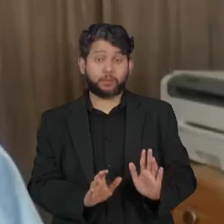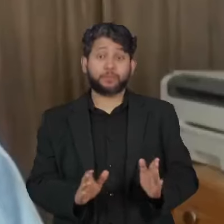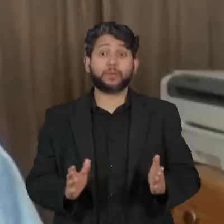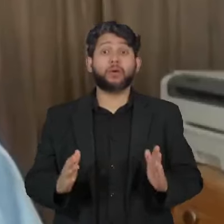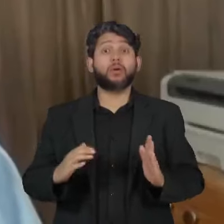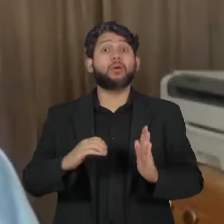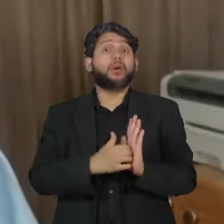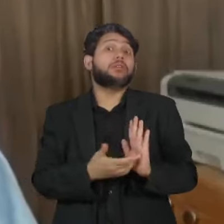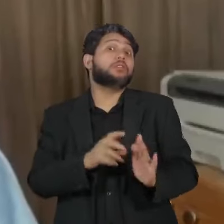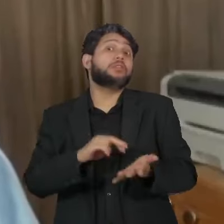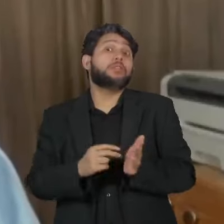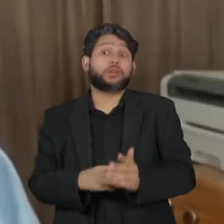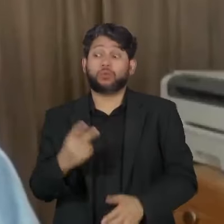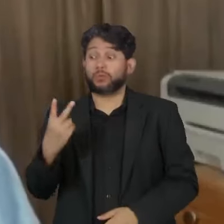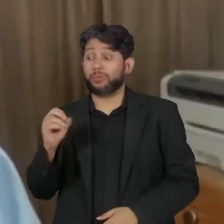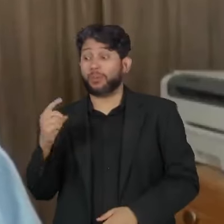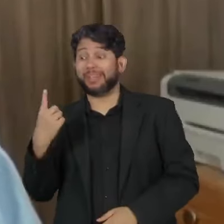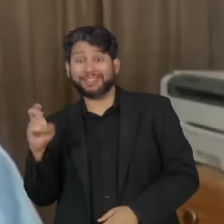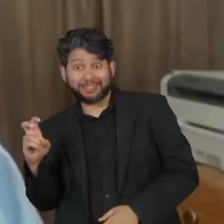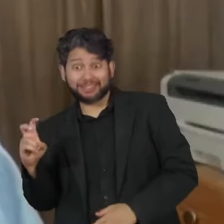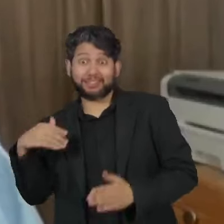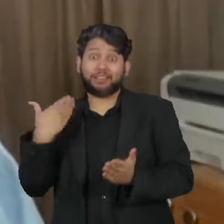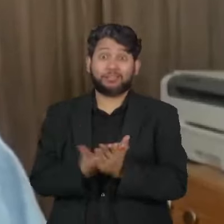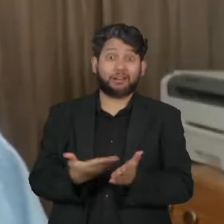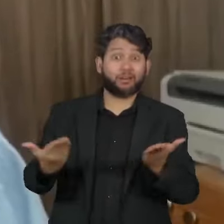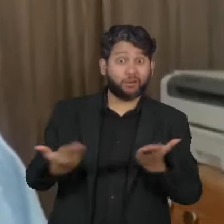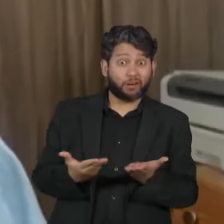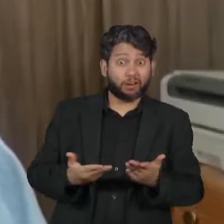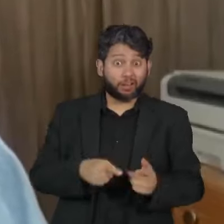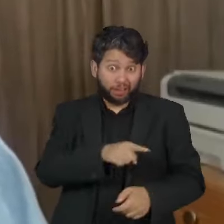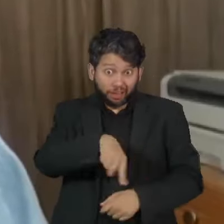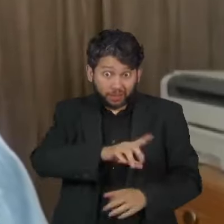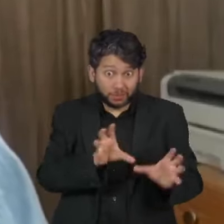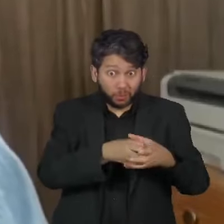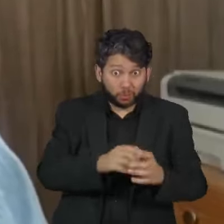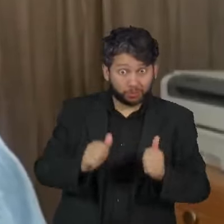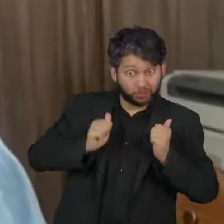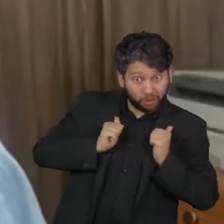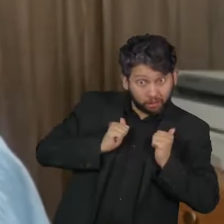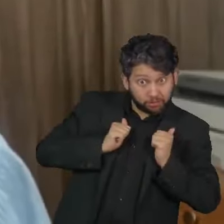deixou esse espaço de 2015 para cá para que o Supremo acabasse tentando ocupá-lo.